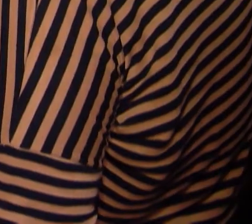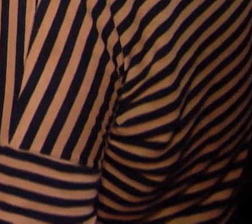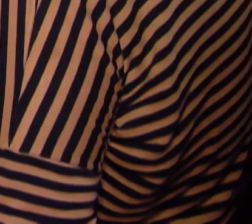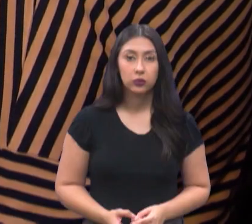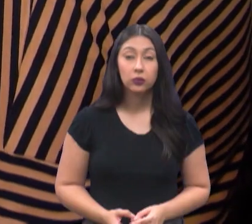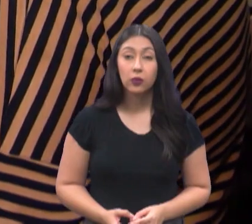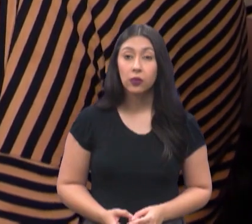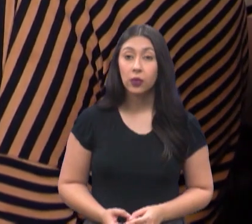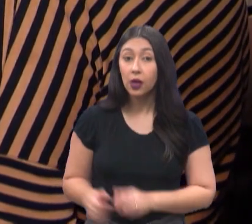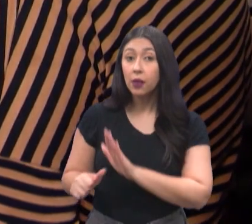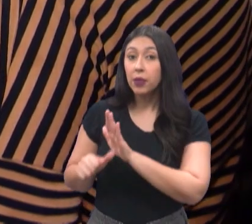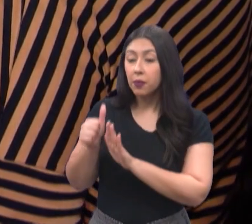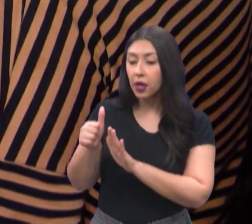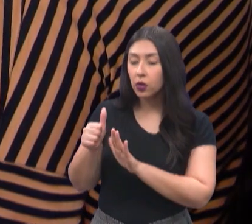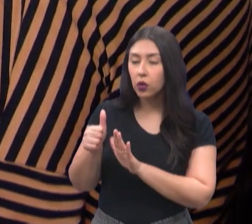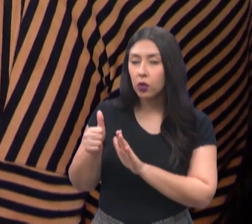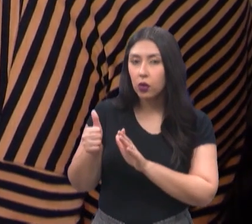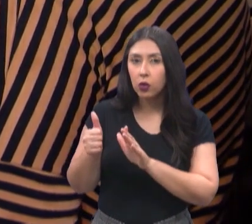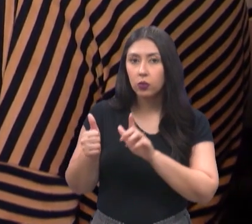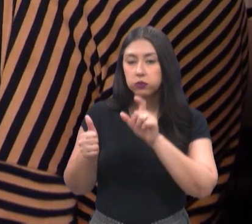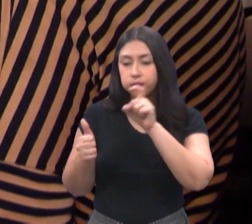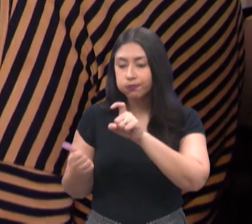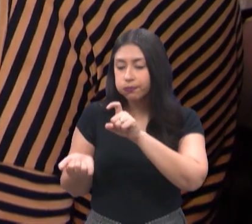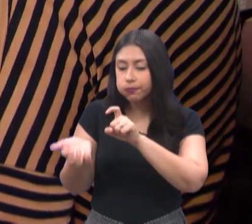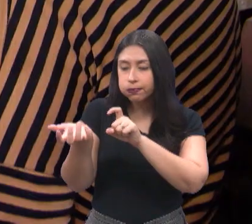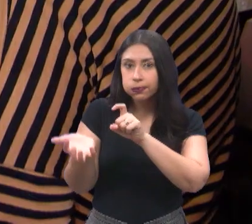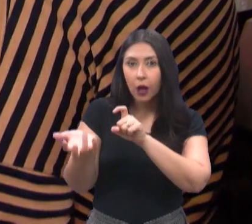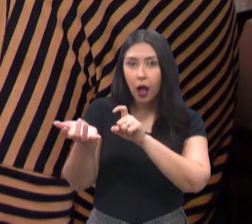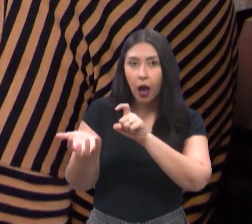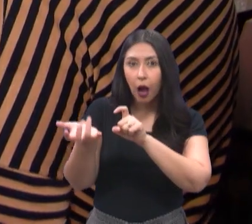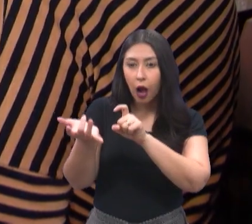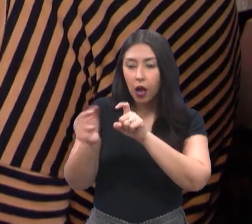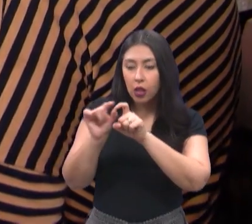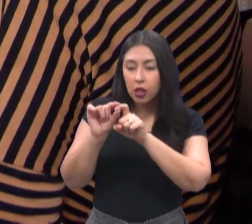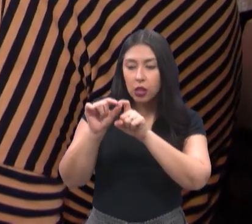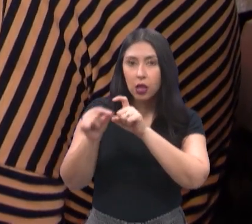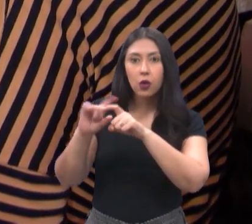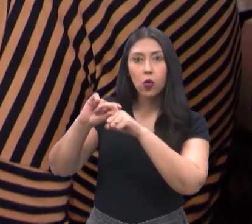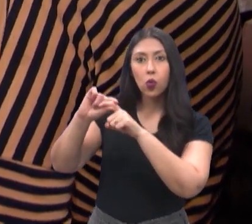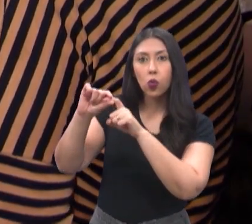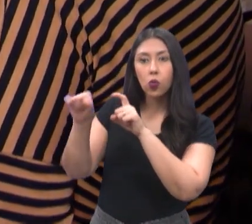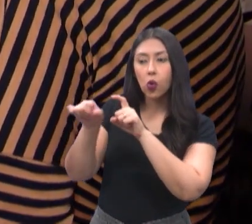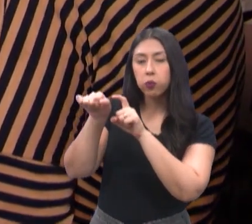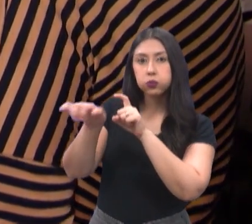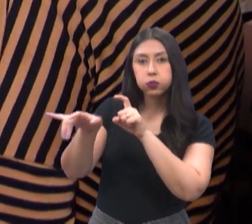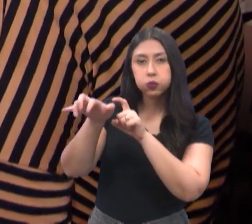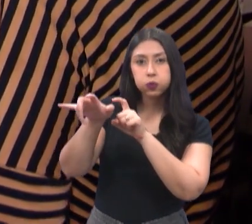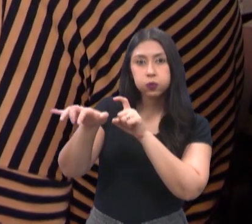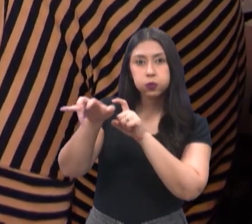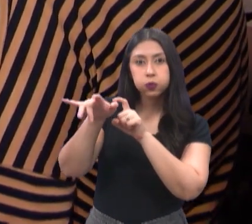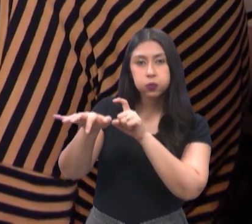Eu esquento primeiro esse pedaço de ferro que chama lingoteira, que é o estojo,